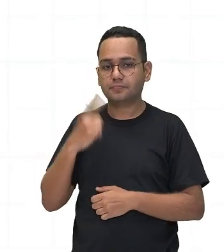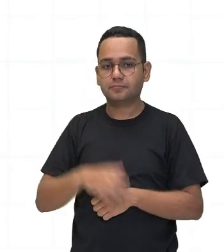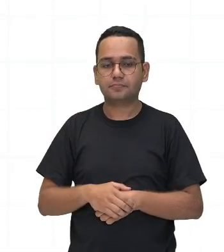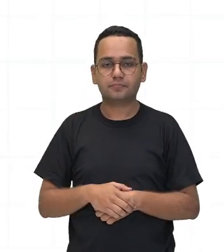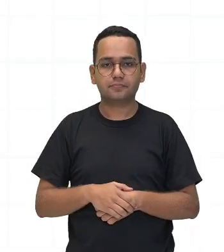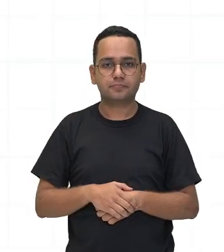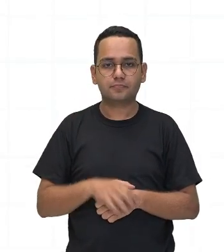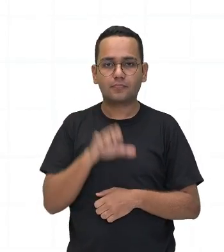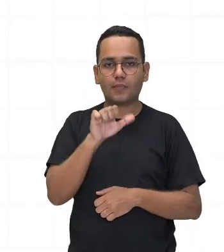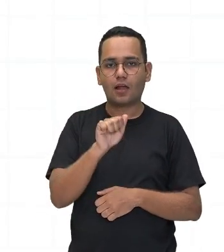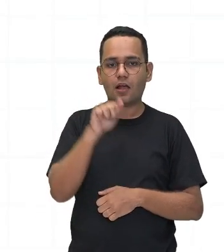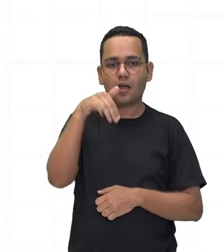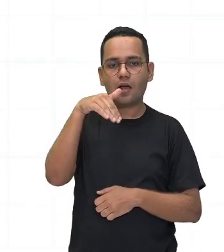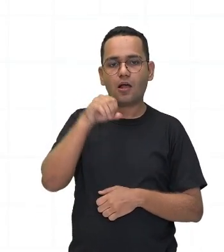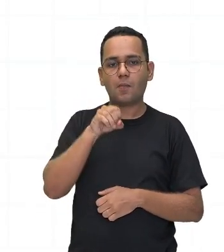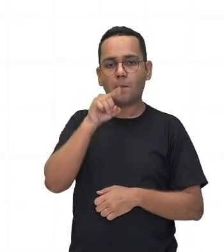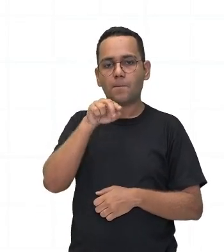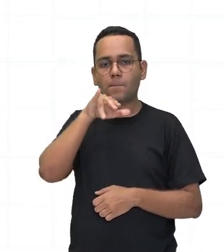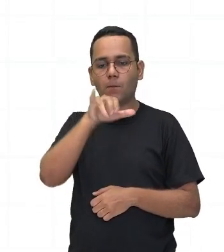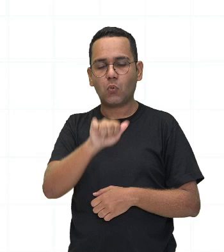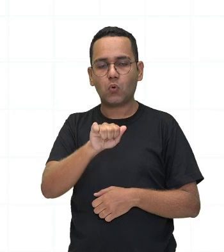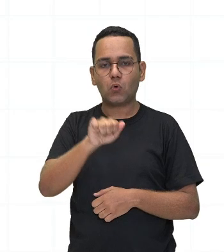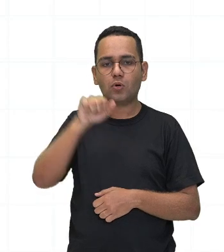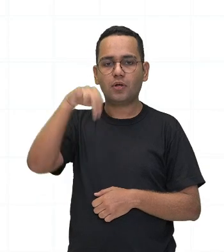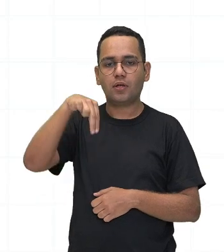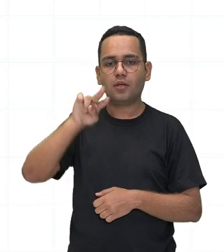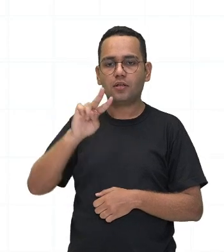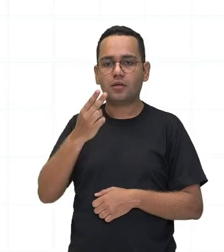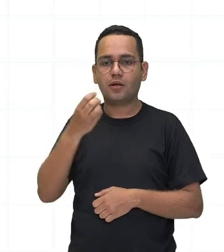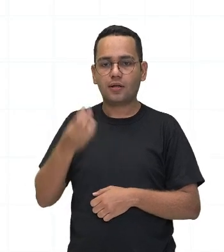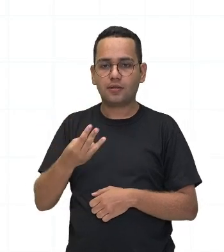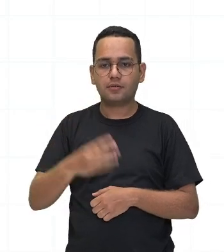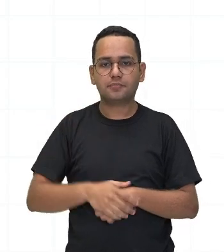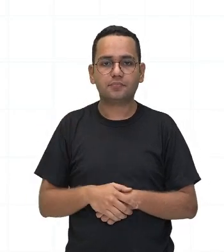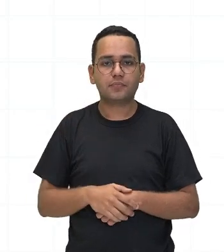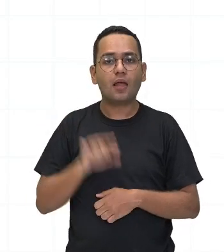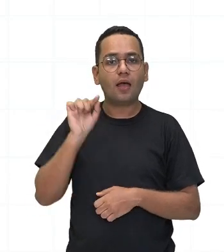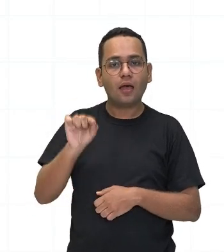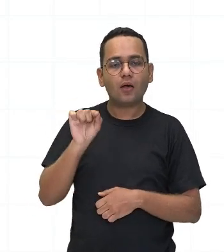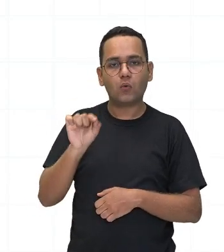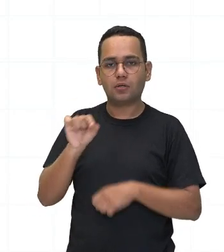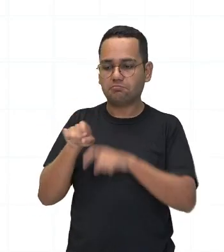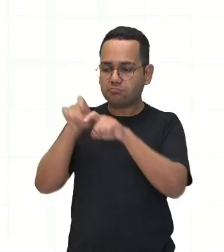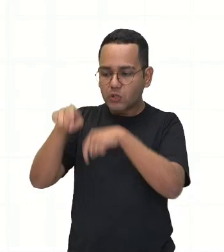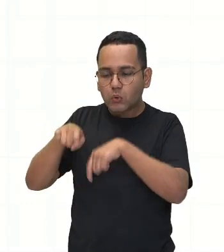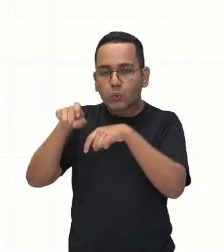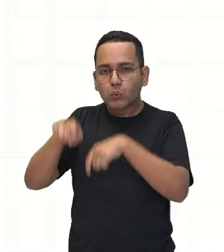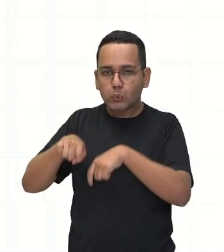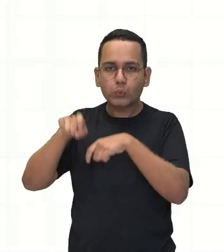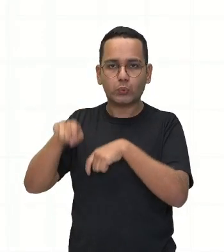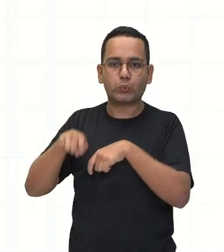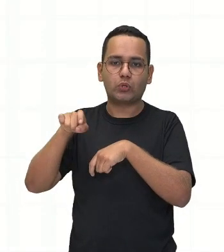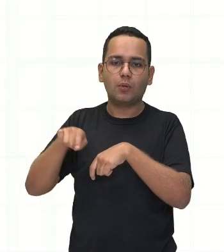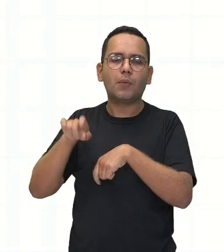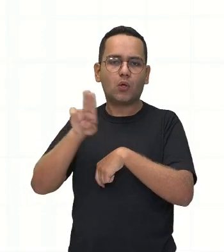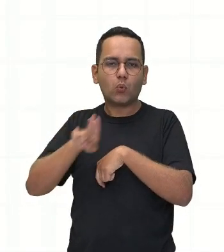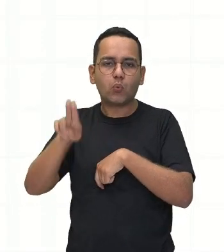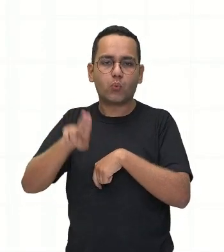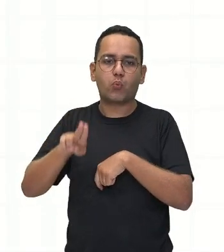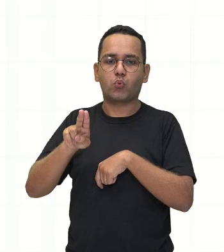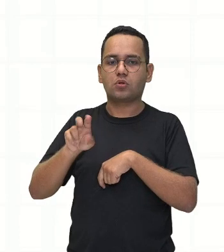amônia, emitida principalmente pela agricultura devido ao uso de fertilizantes.